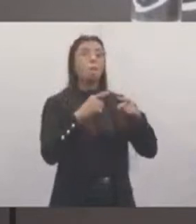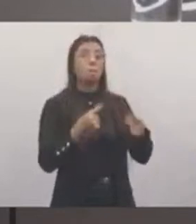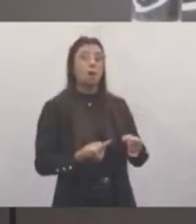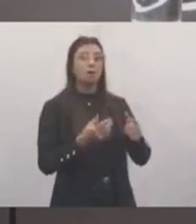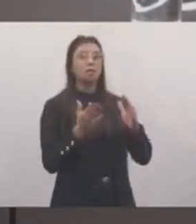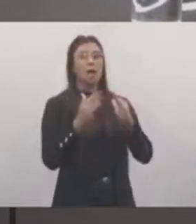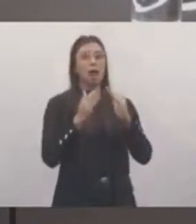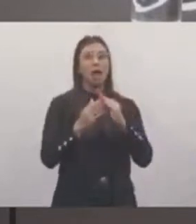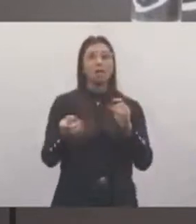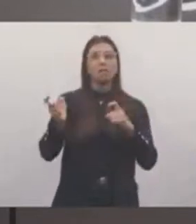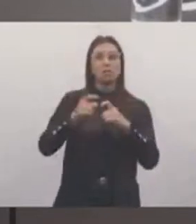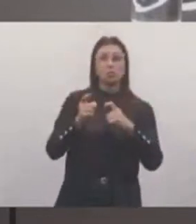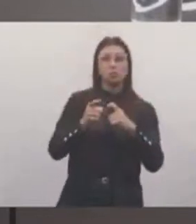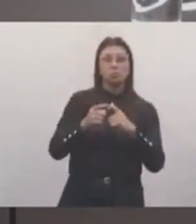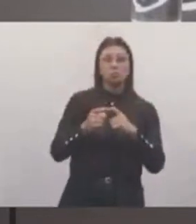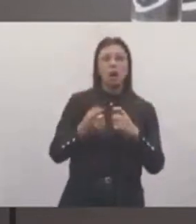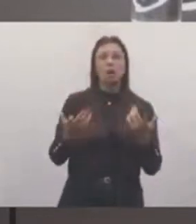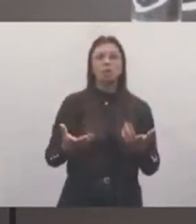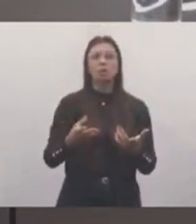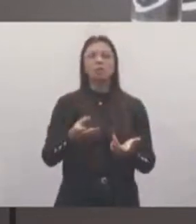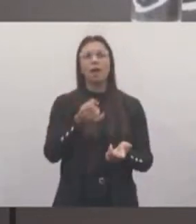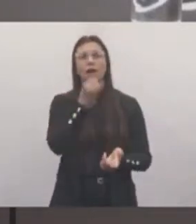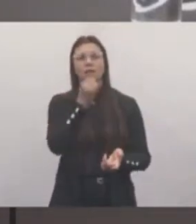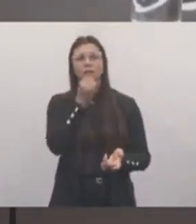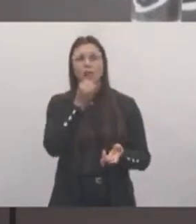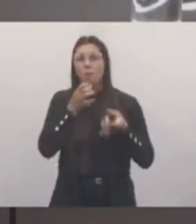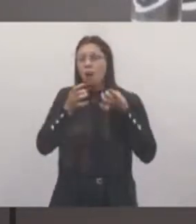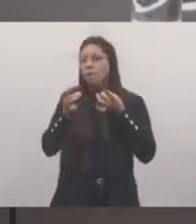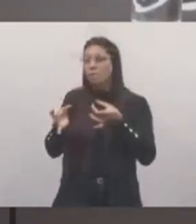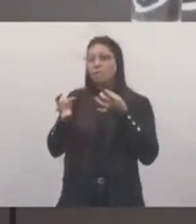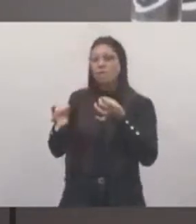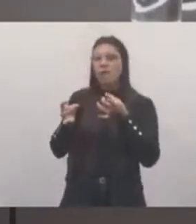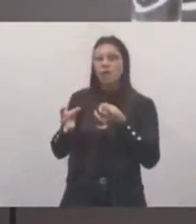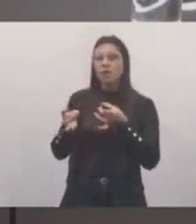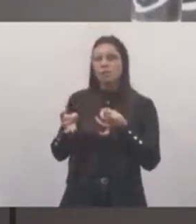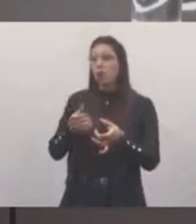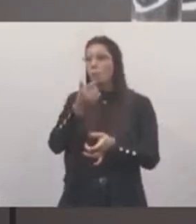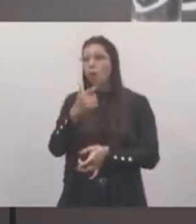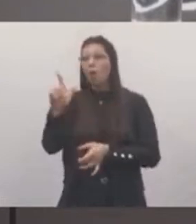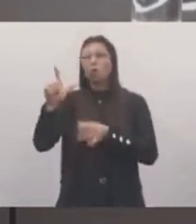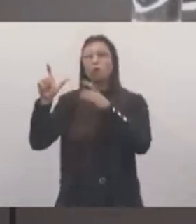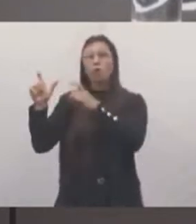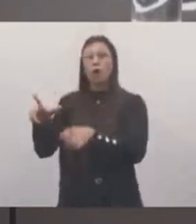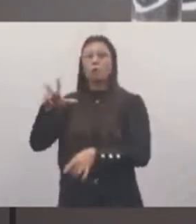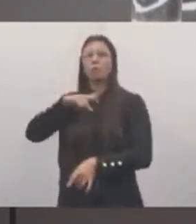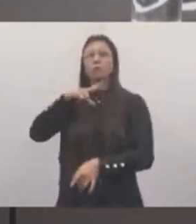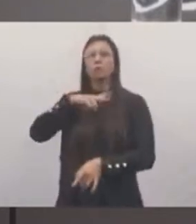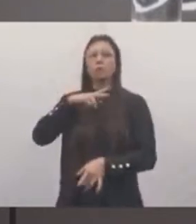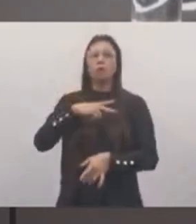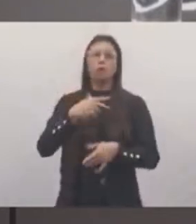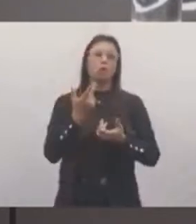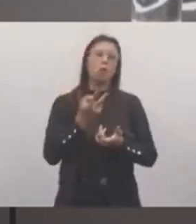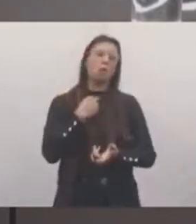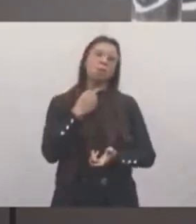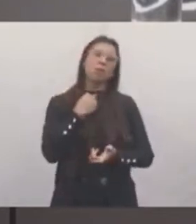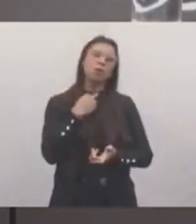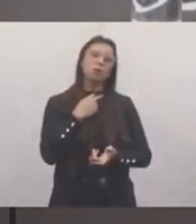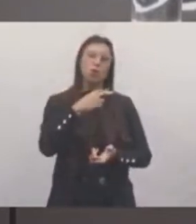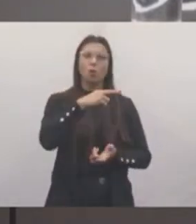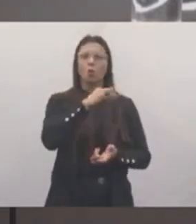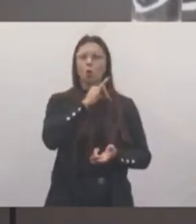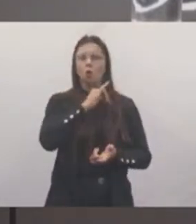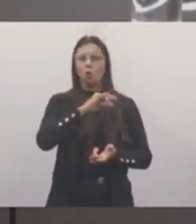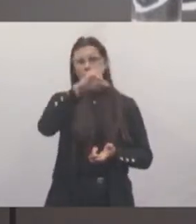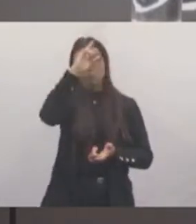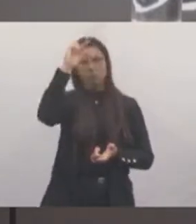vendido para uma empresa particular esse imóvel, porque eu acho que um prefeito ele não pode doar aquilo que não é dele. Né? Então, a gente